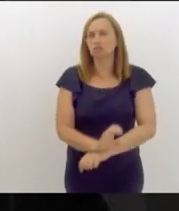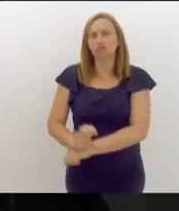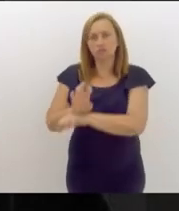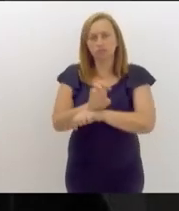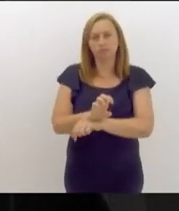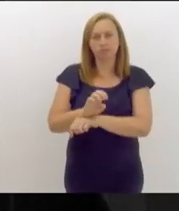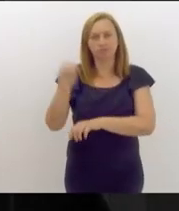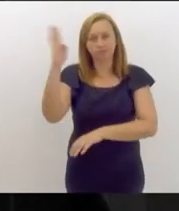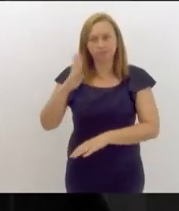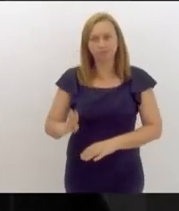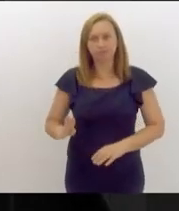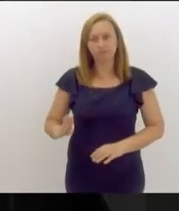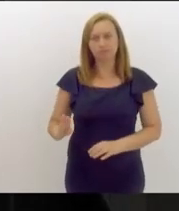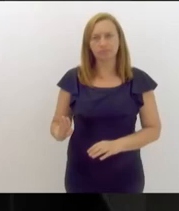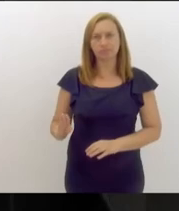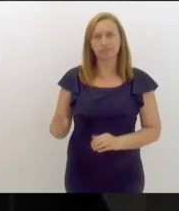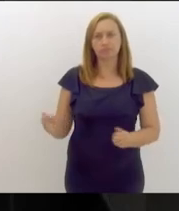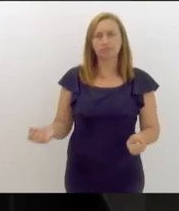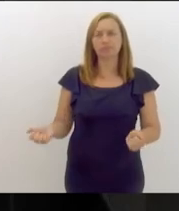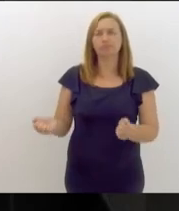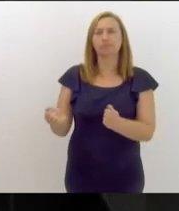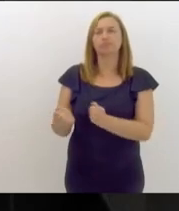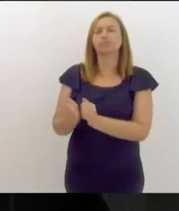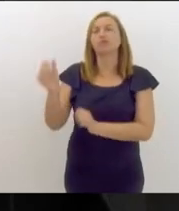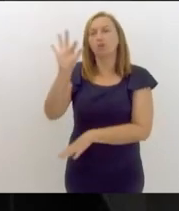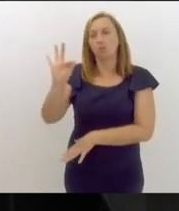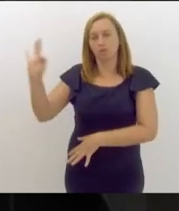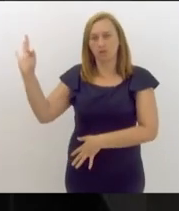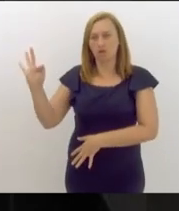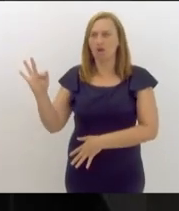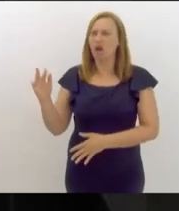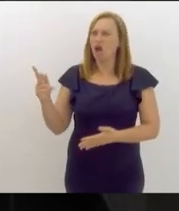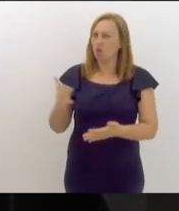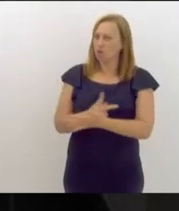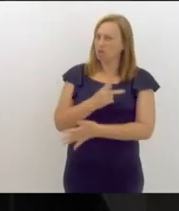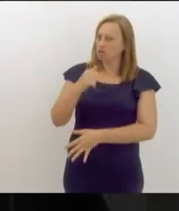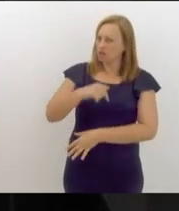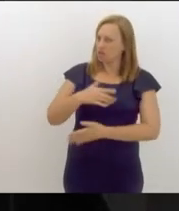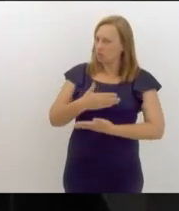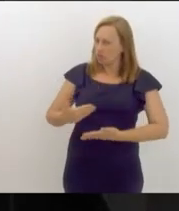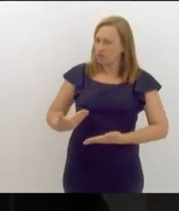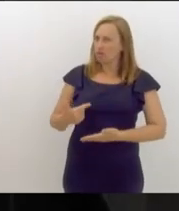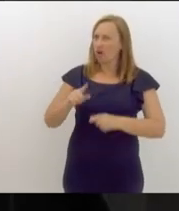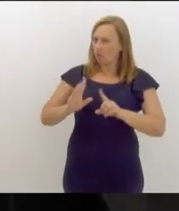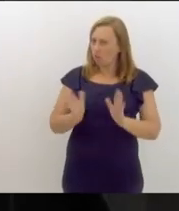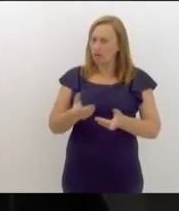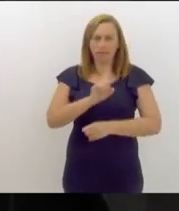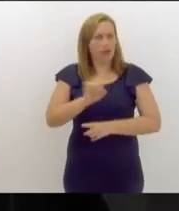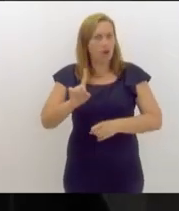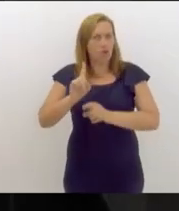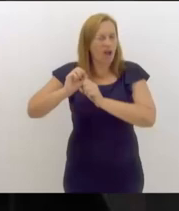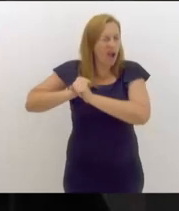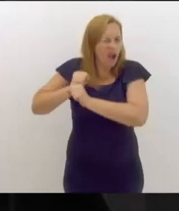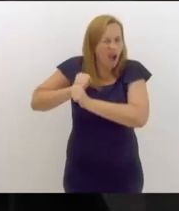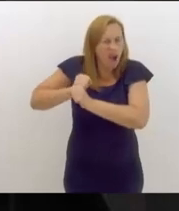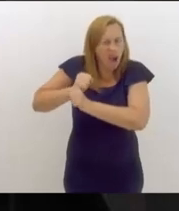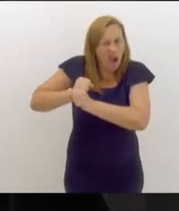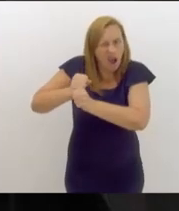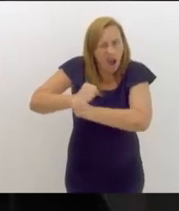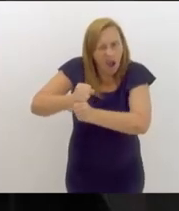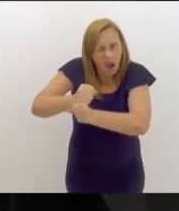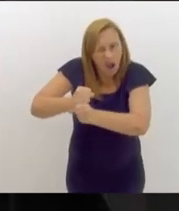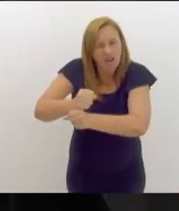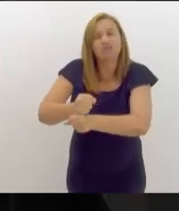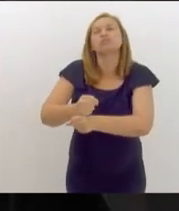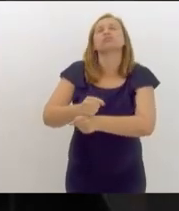com a união isto não aconteceu neste governo isto já aconteceu há muito tempo e perpassou o governo bolsonaro